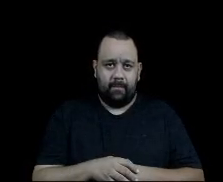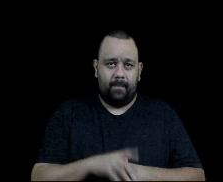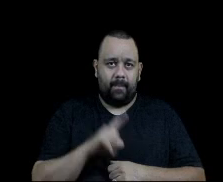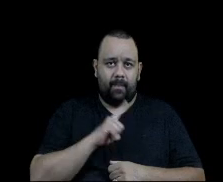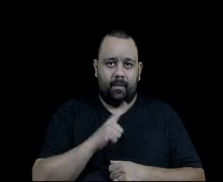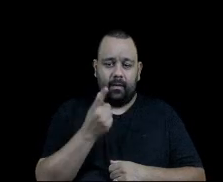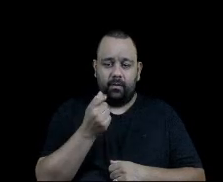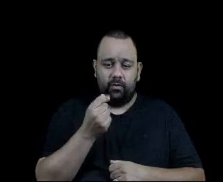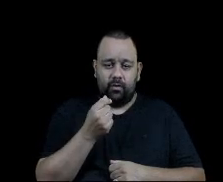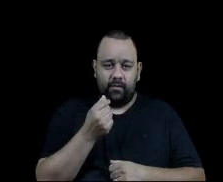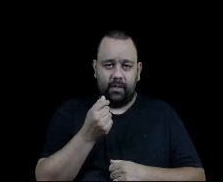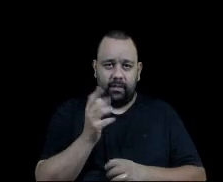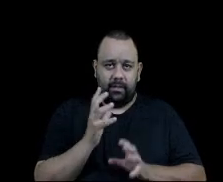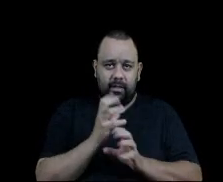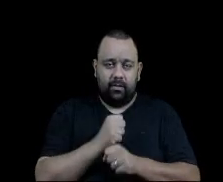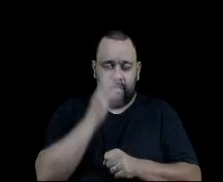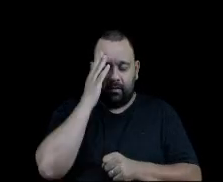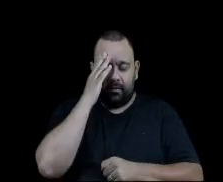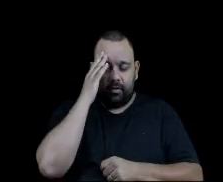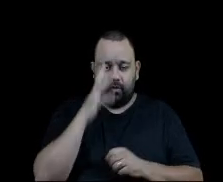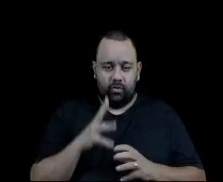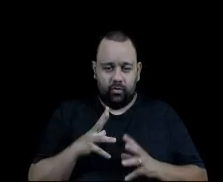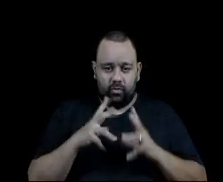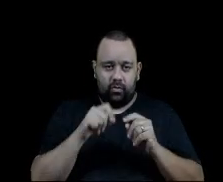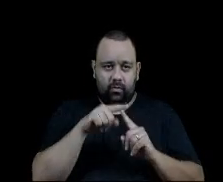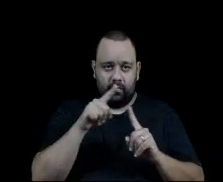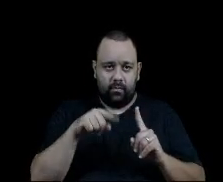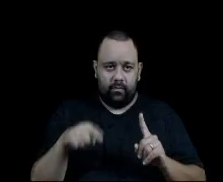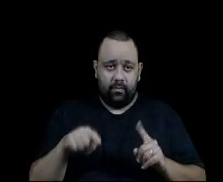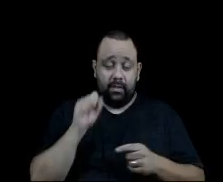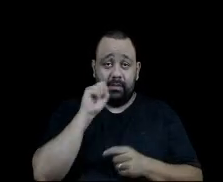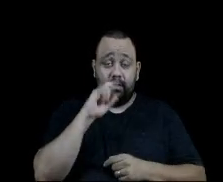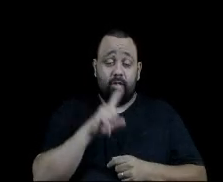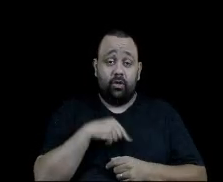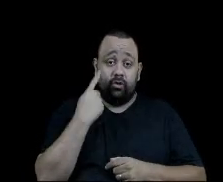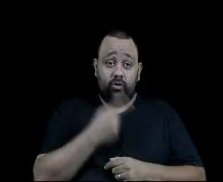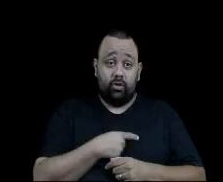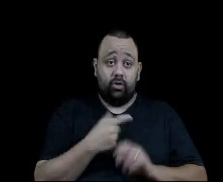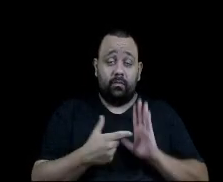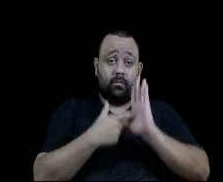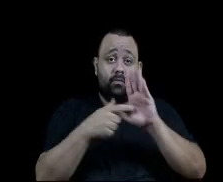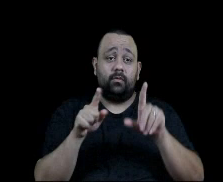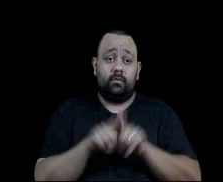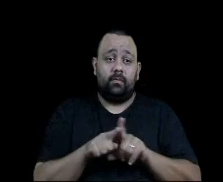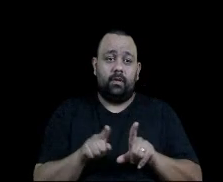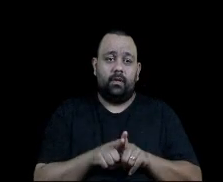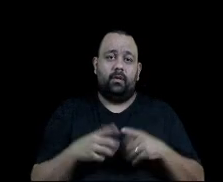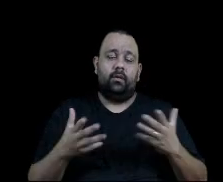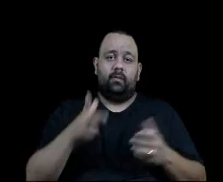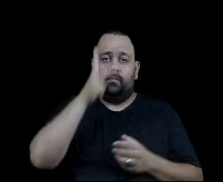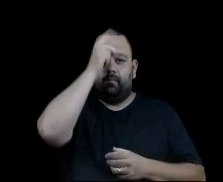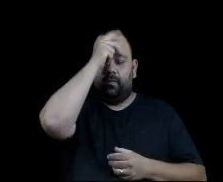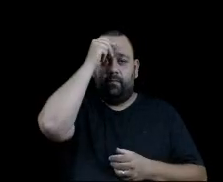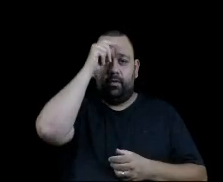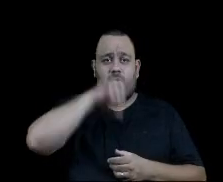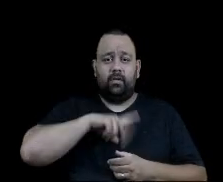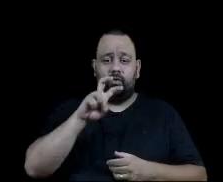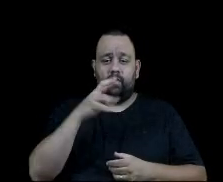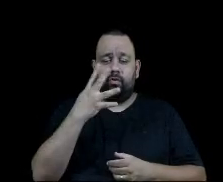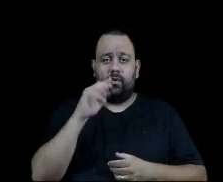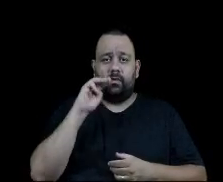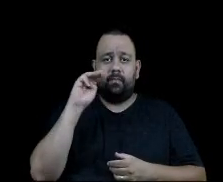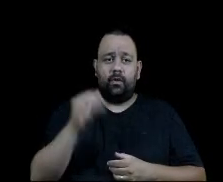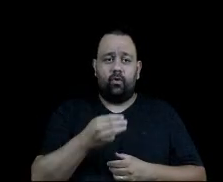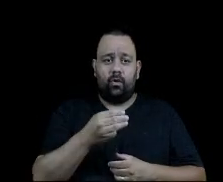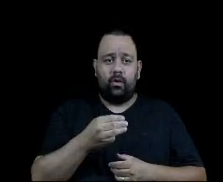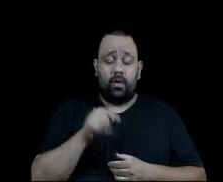modo, seria o saldo financeiro e deduzido todas essas operações financeiras. Então, quando a gente bate o olho aqui, a gente fala assim, então a